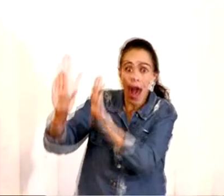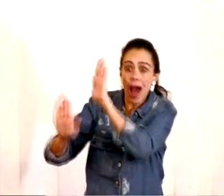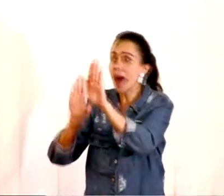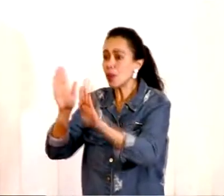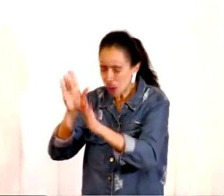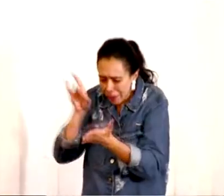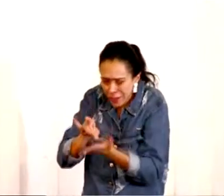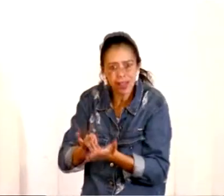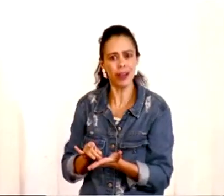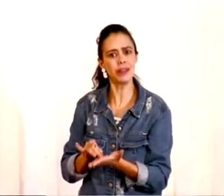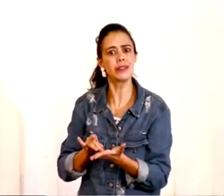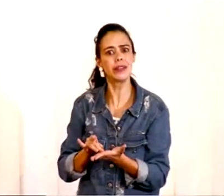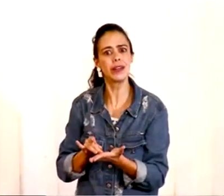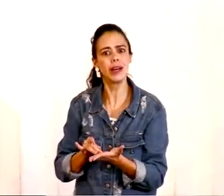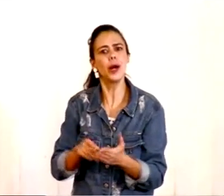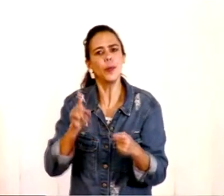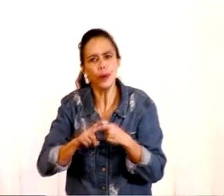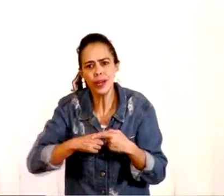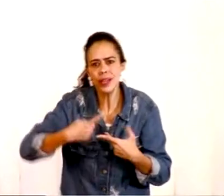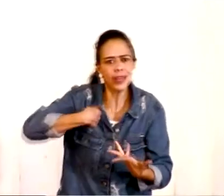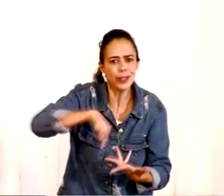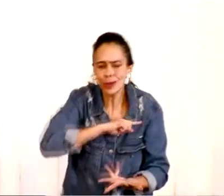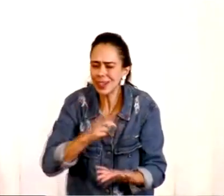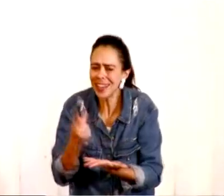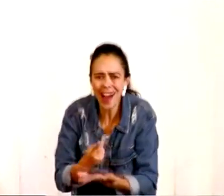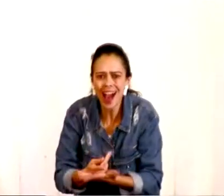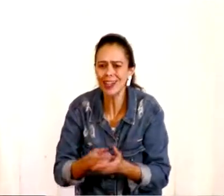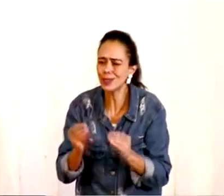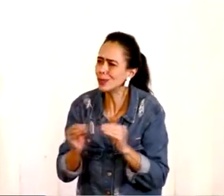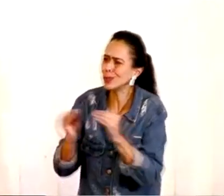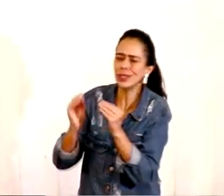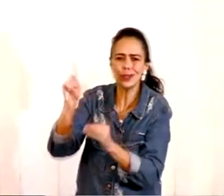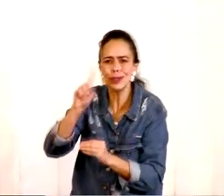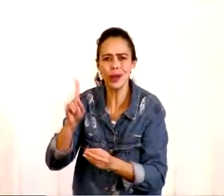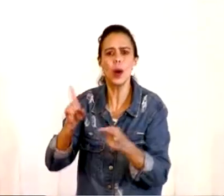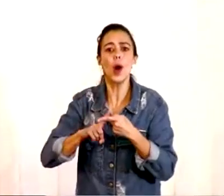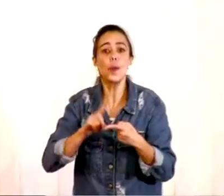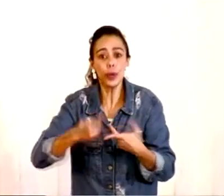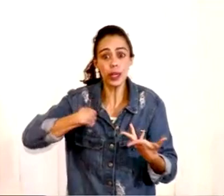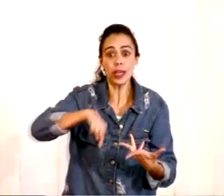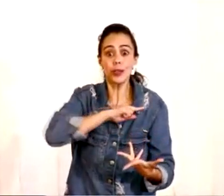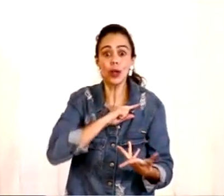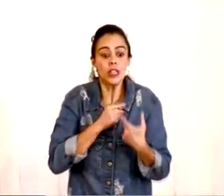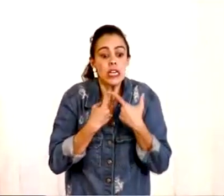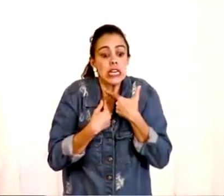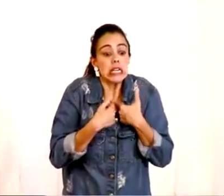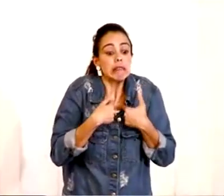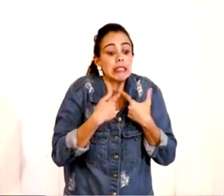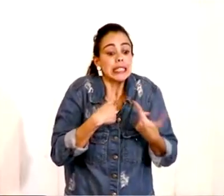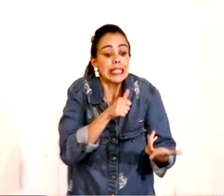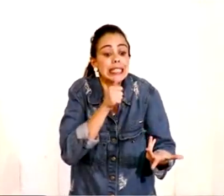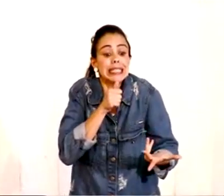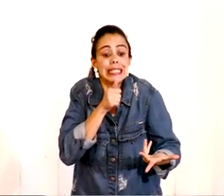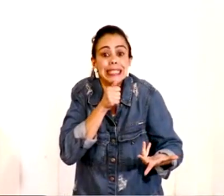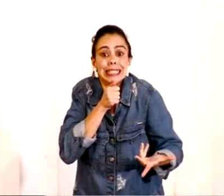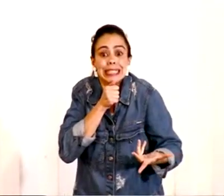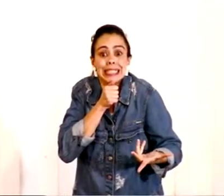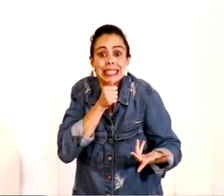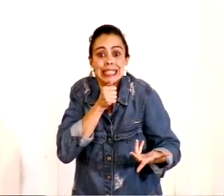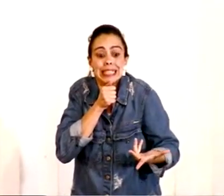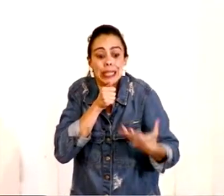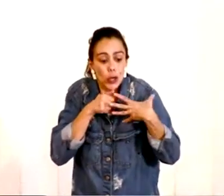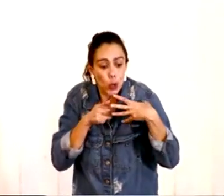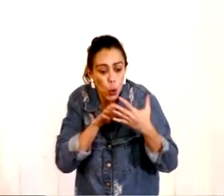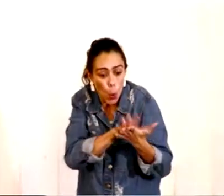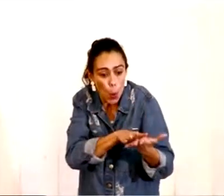devotamos a nossa vida a Ele da forma como Ele merece. Porque as nossas motivações estão mais para o mundo do que para fazer a vontade